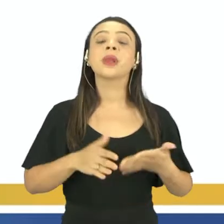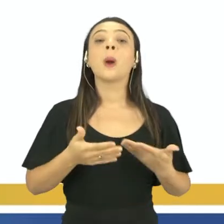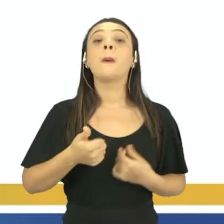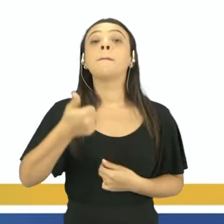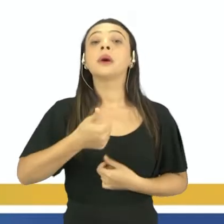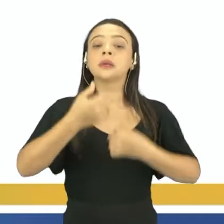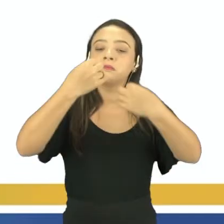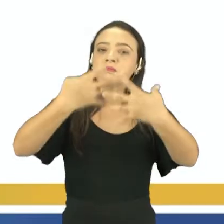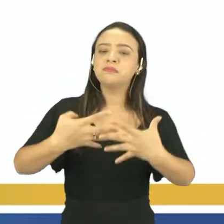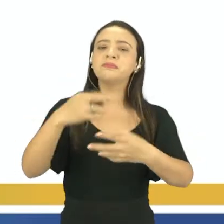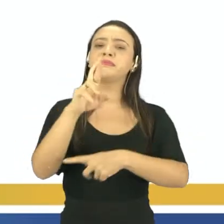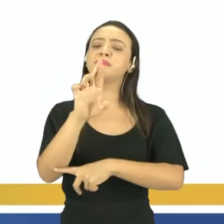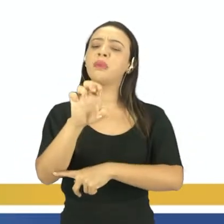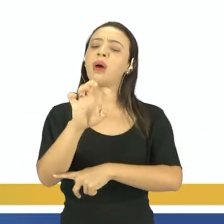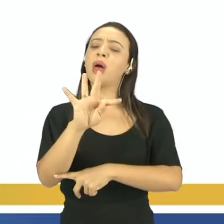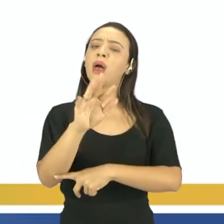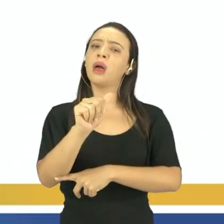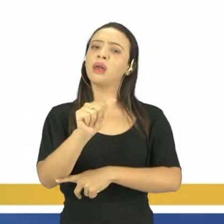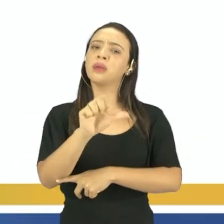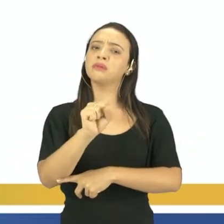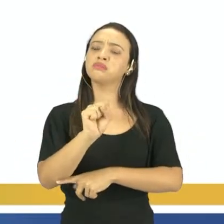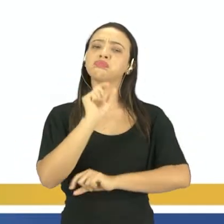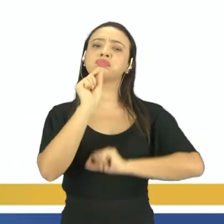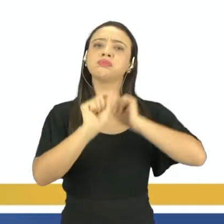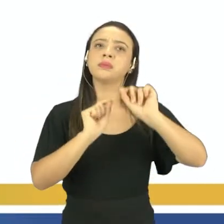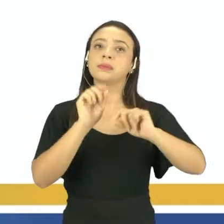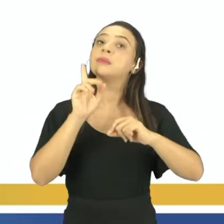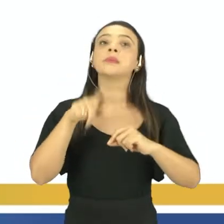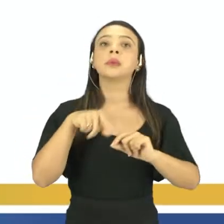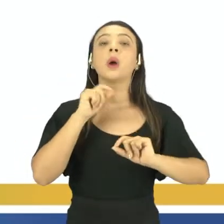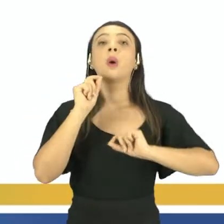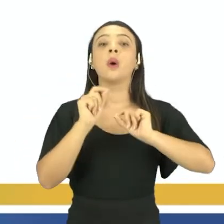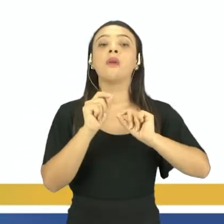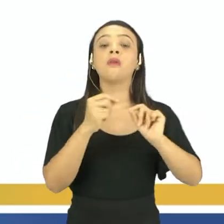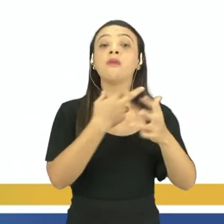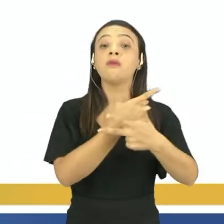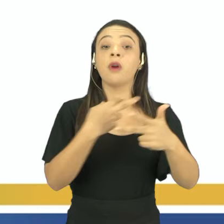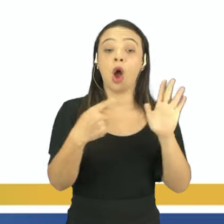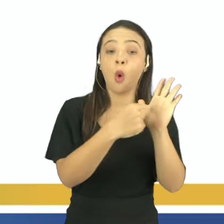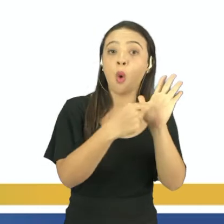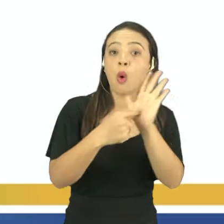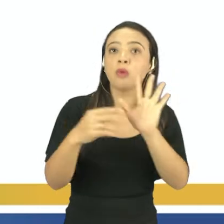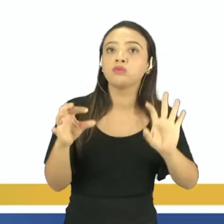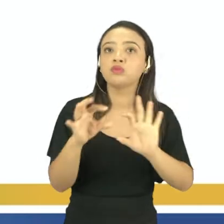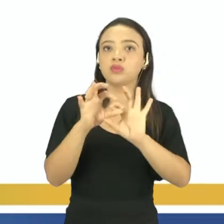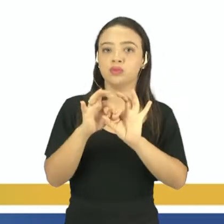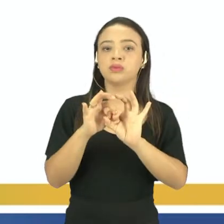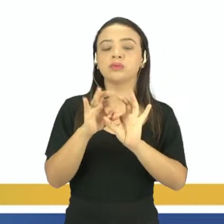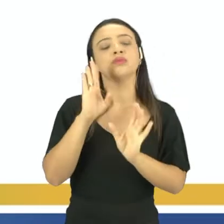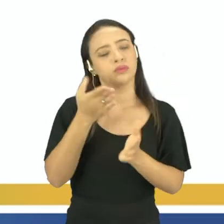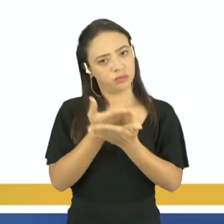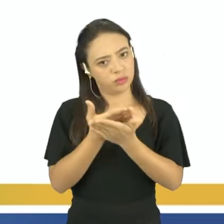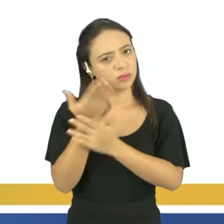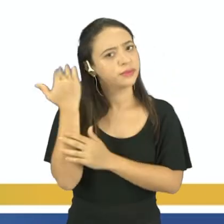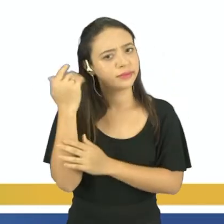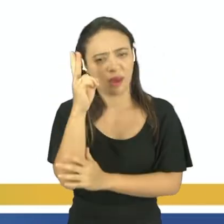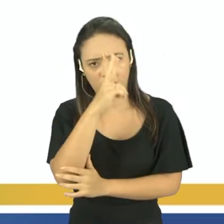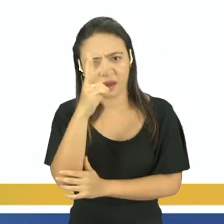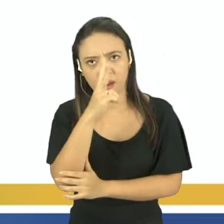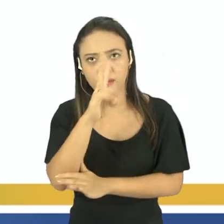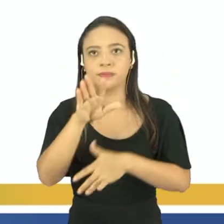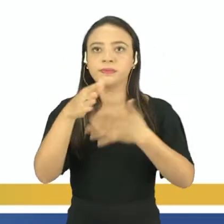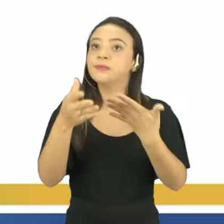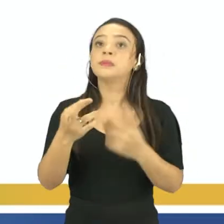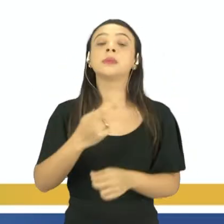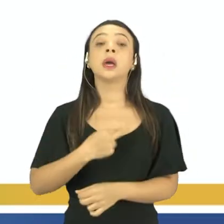Primeiro vamos falar sobre retas, né? O que é uma reta? Uma reta, gente, é um conjunto de pontos. Nós vimos isso na nossa última aula, lembram?